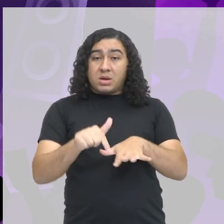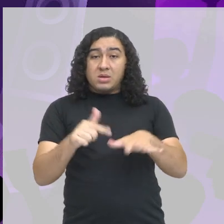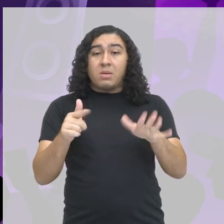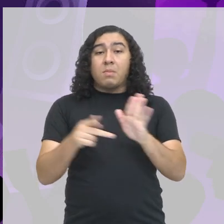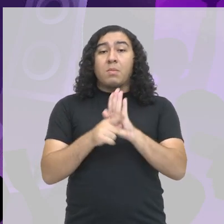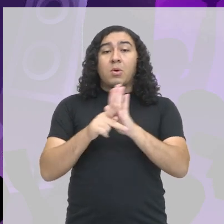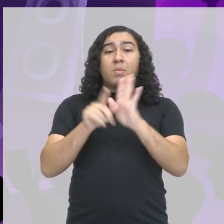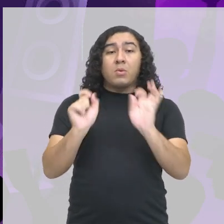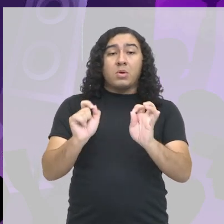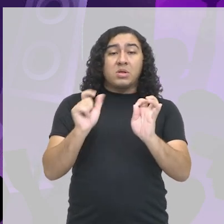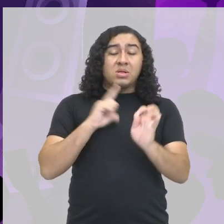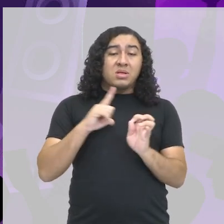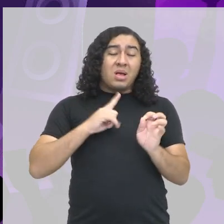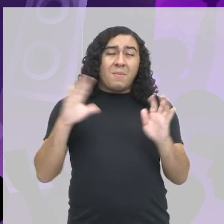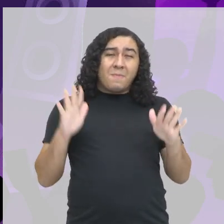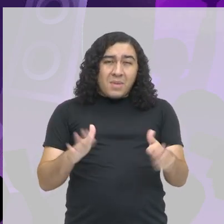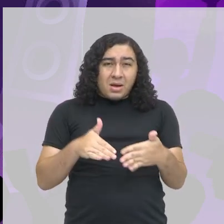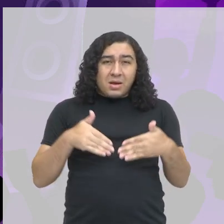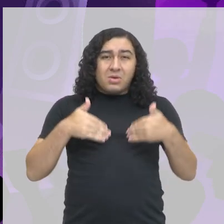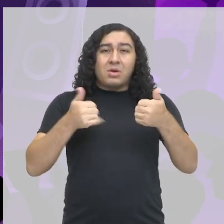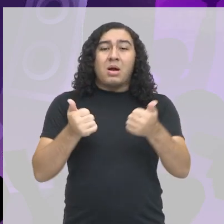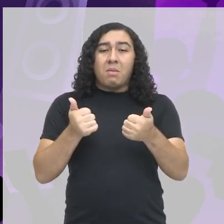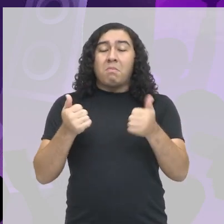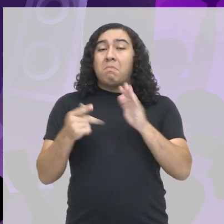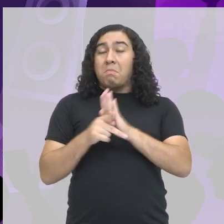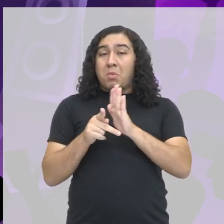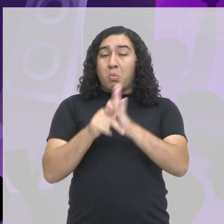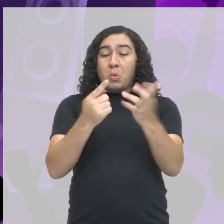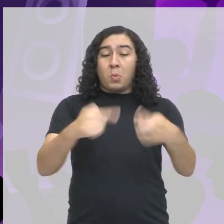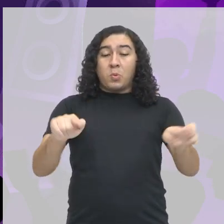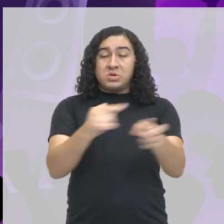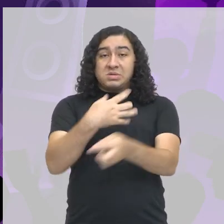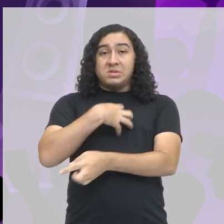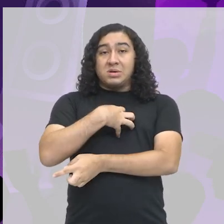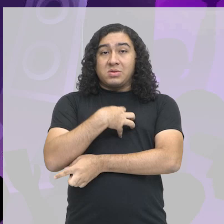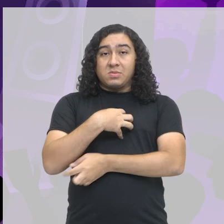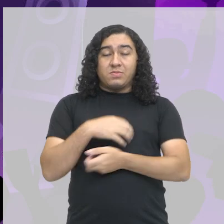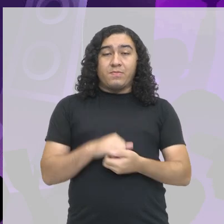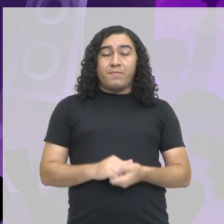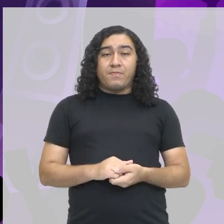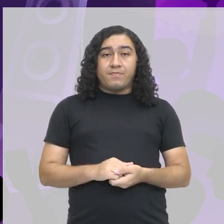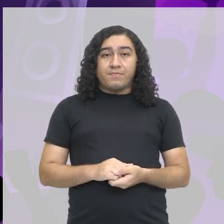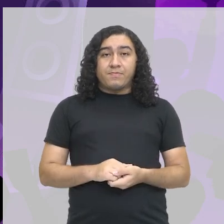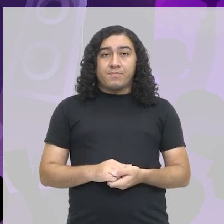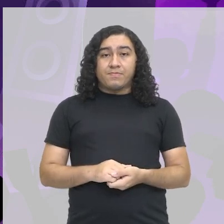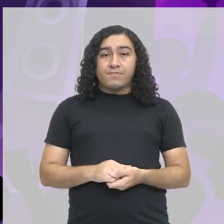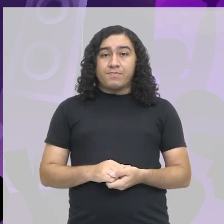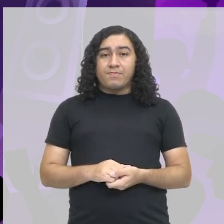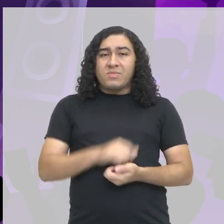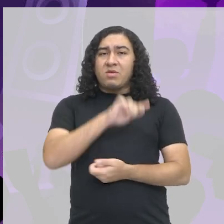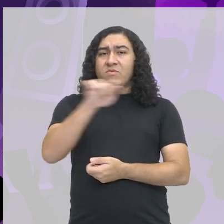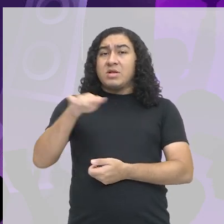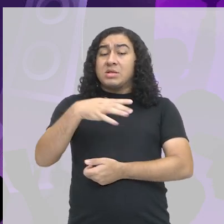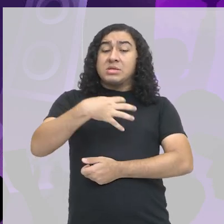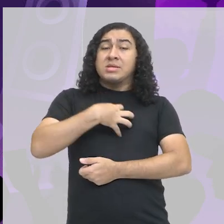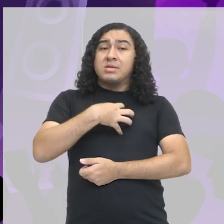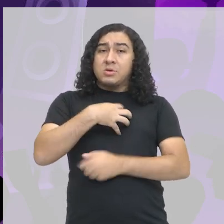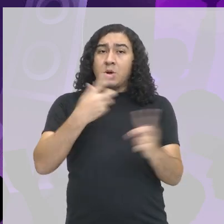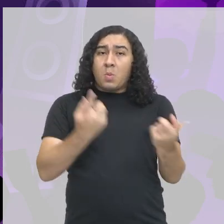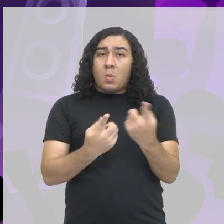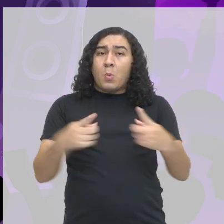pode enriquecer sua experiência auditiva. Ou seja, você escuta a